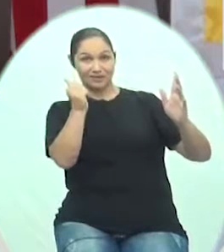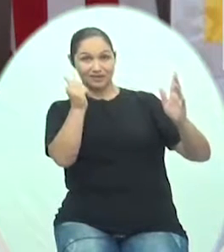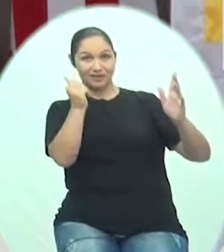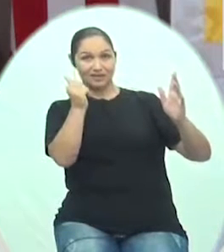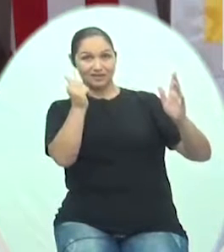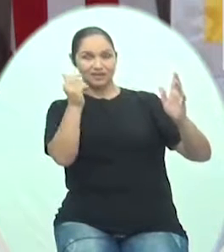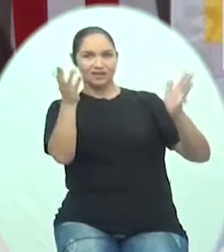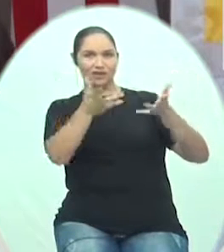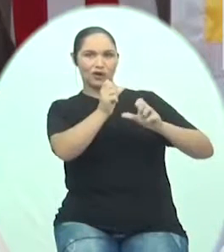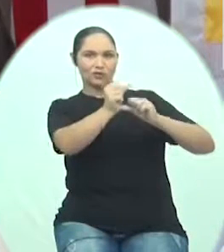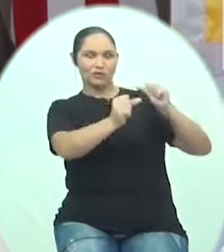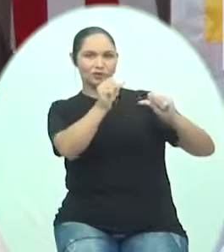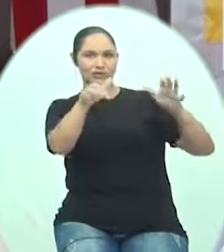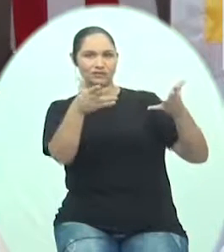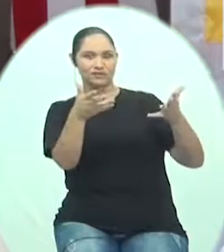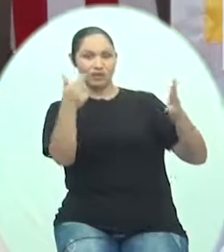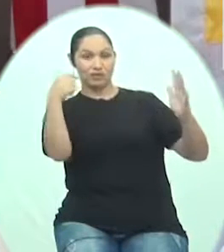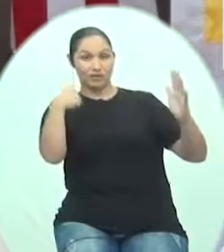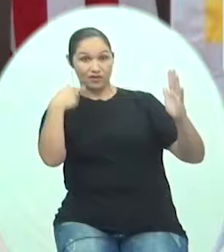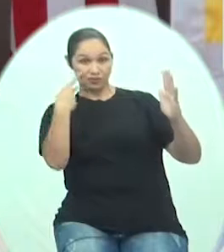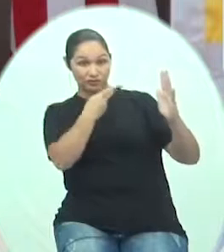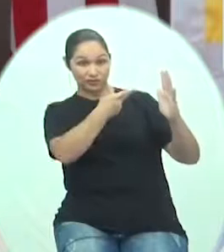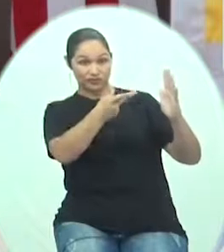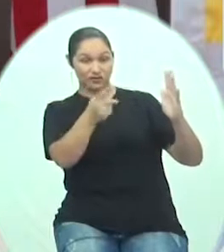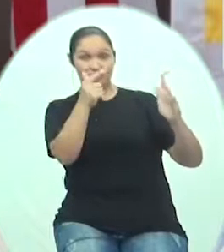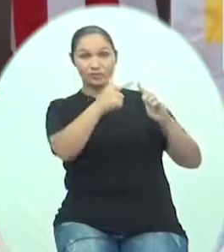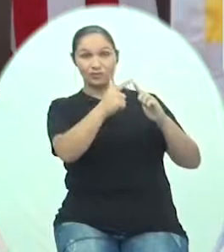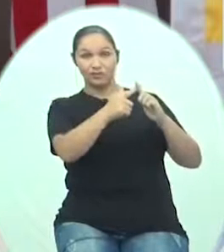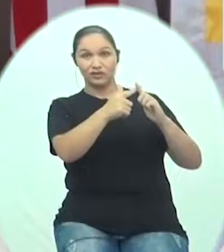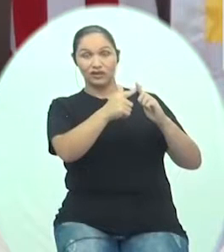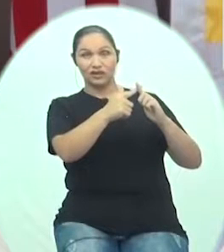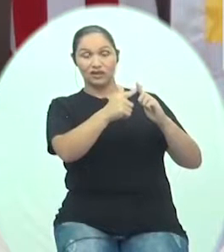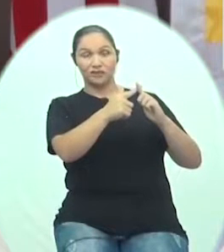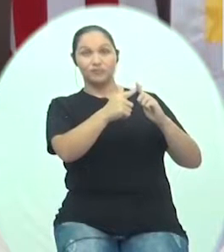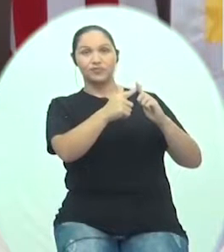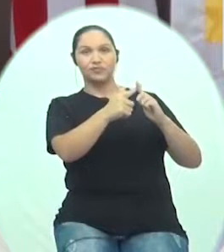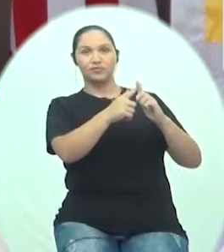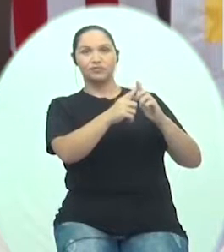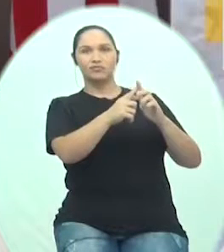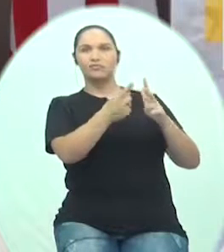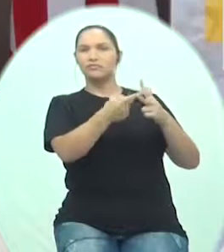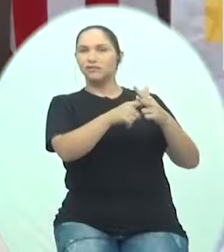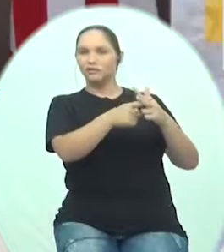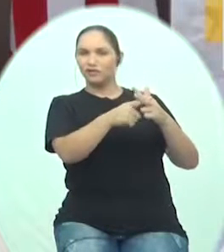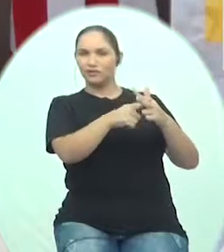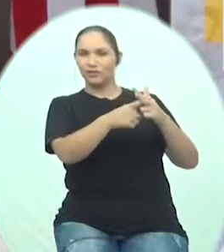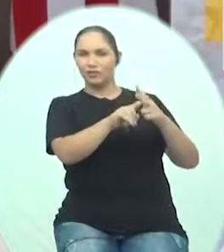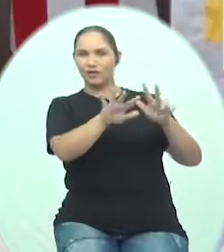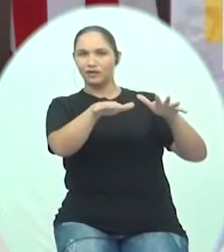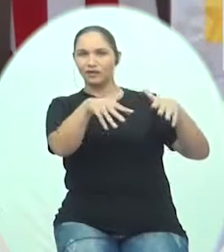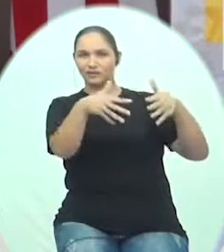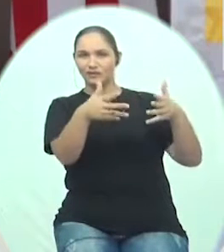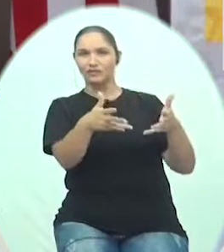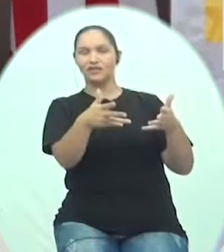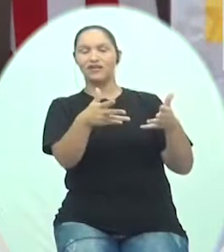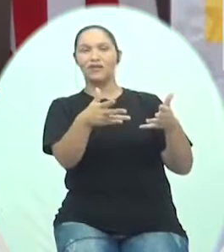loco viu Paulo ferrar Vereador aqui também luta muito pela saúde como os demais